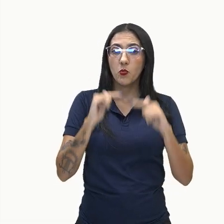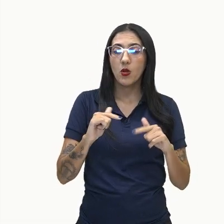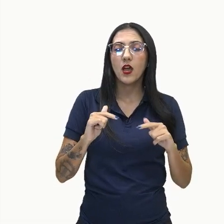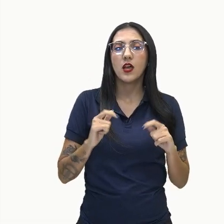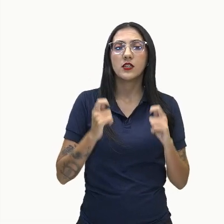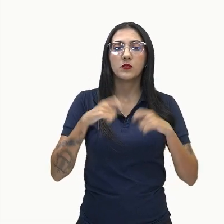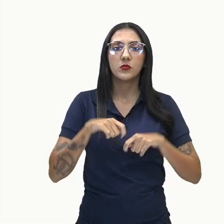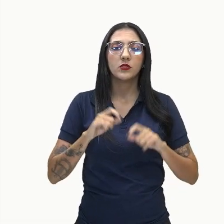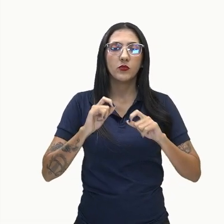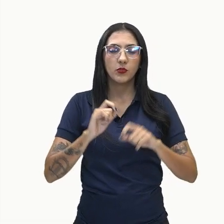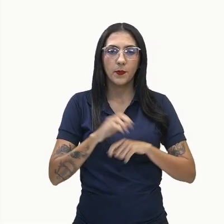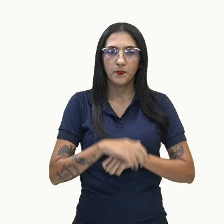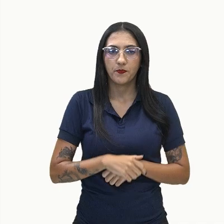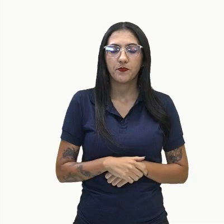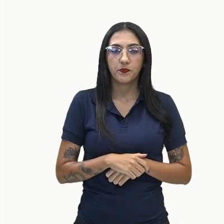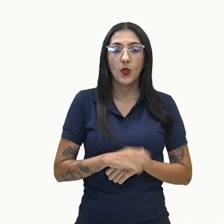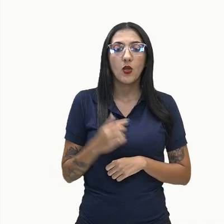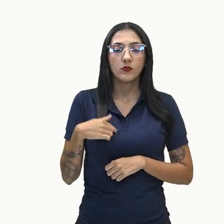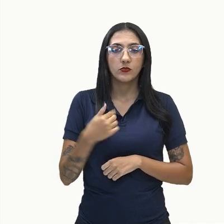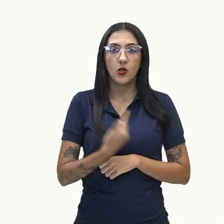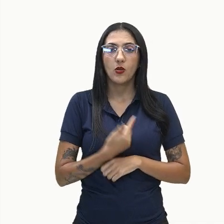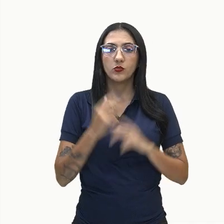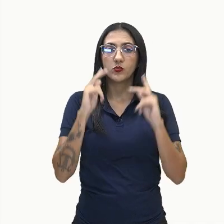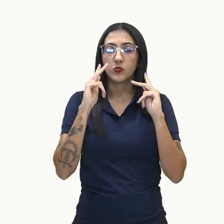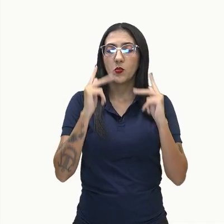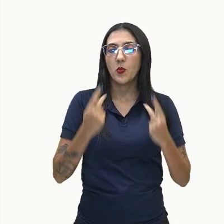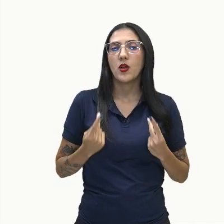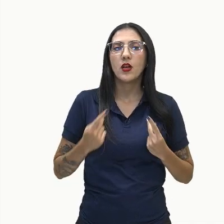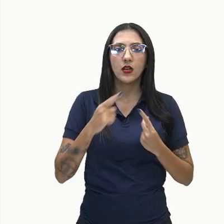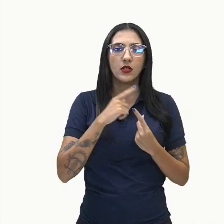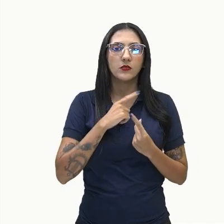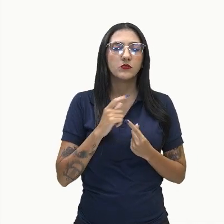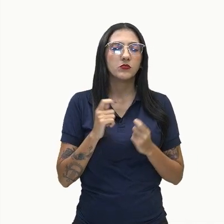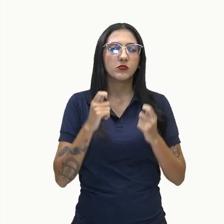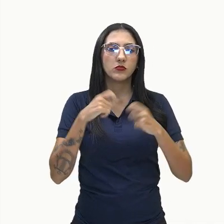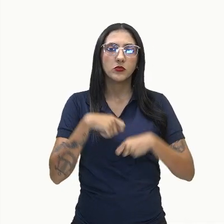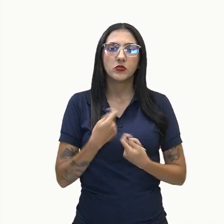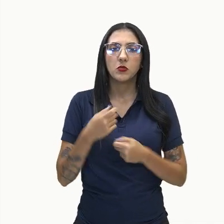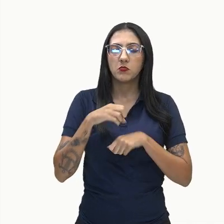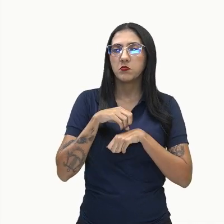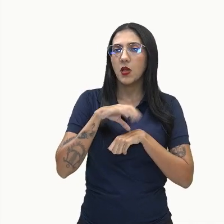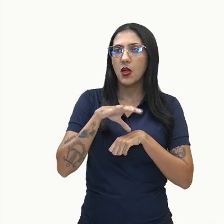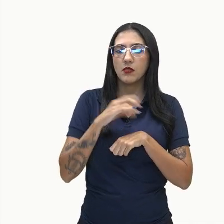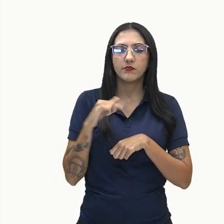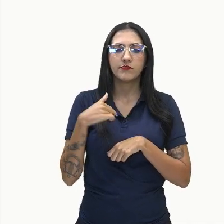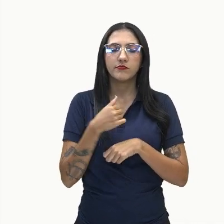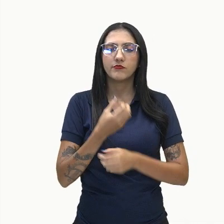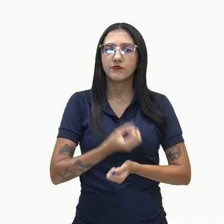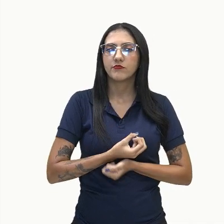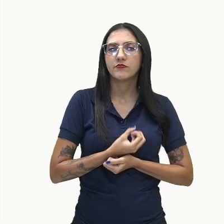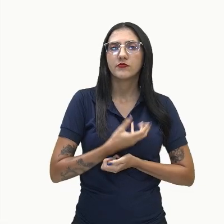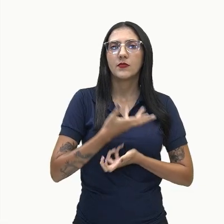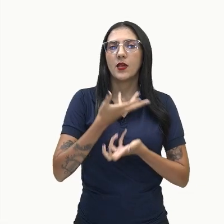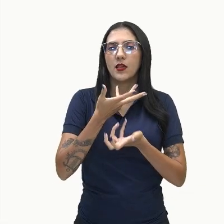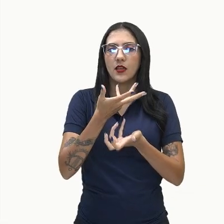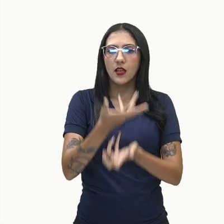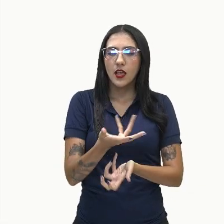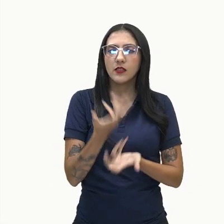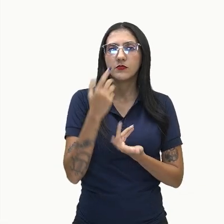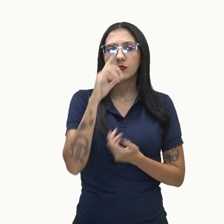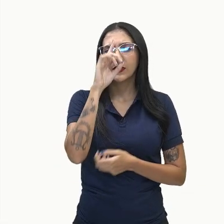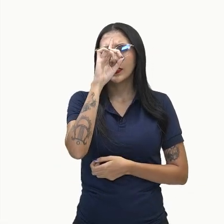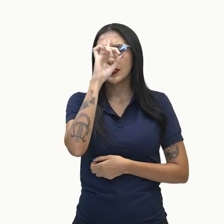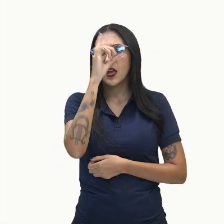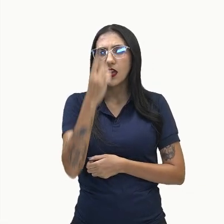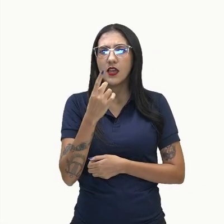possibilita que os seres humanos transmitam, se expressem, expressem suas